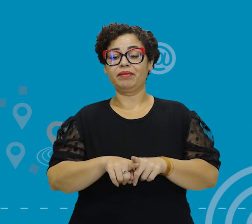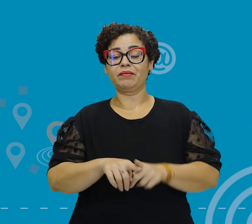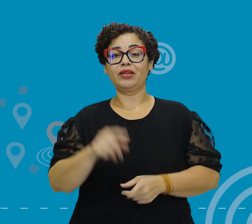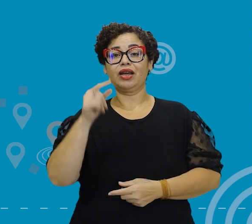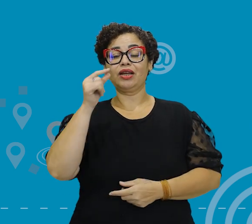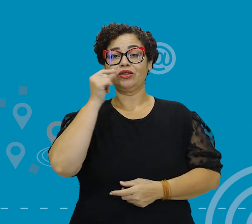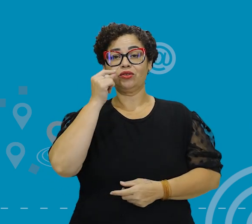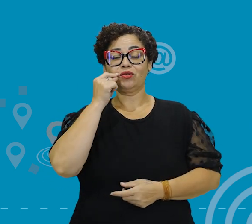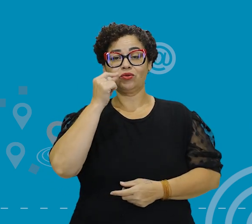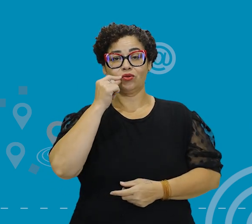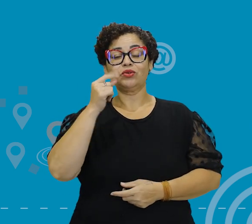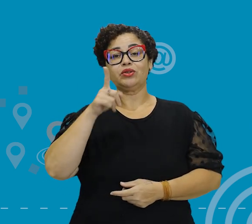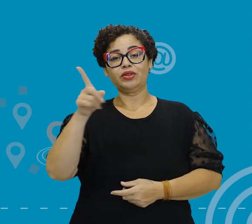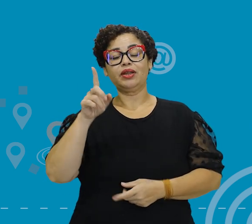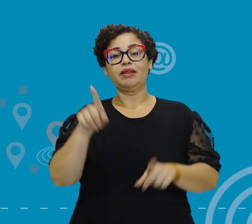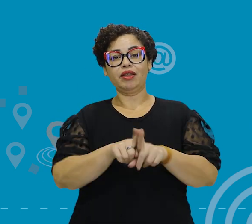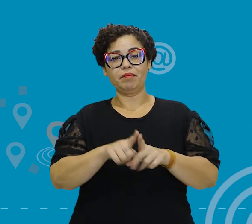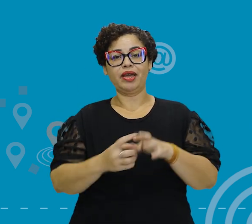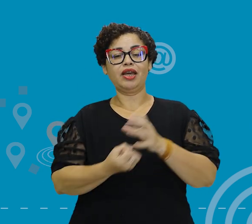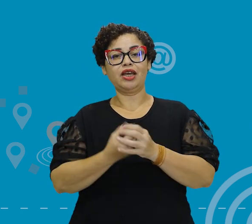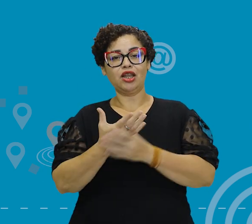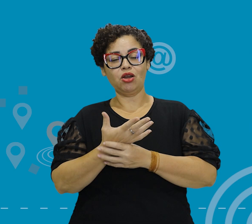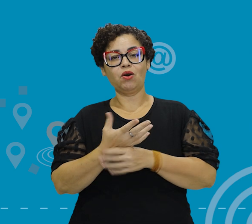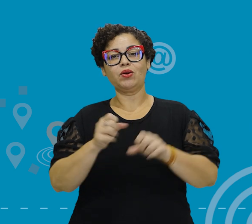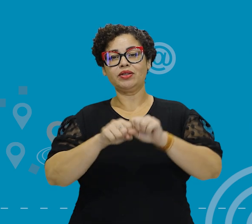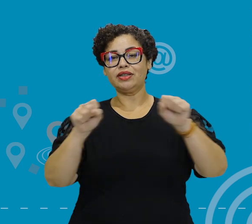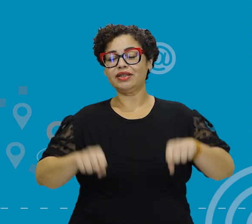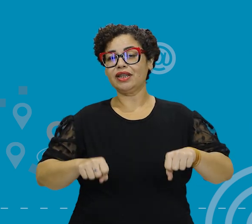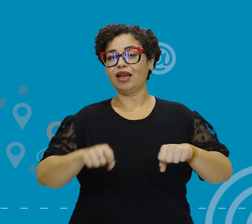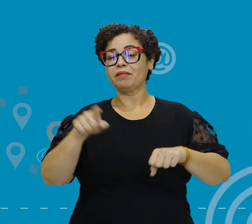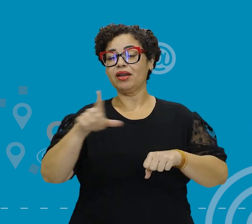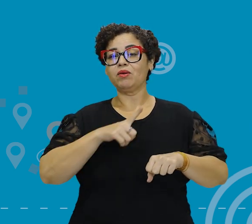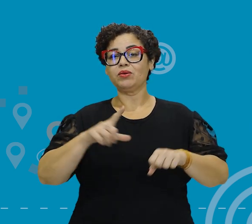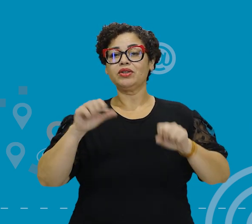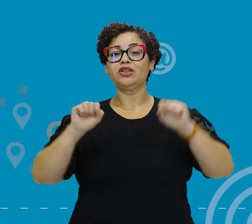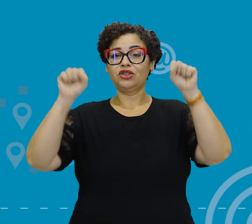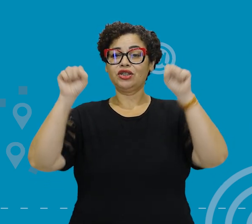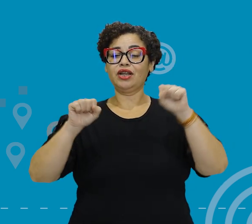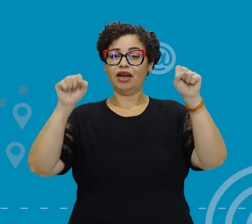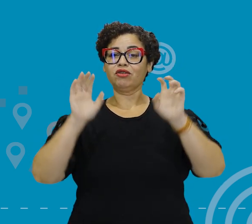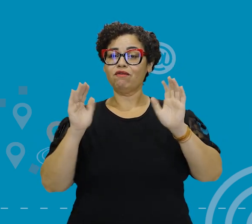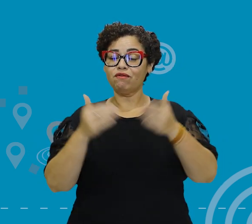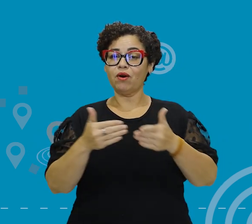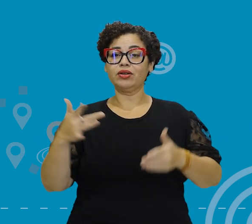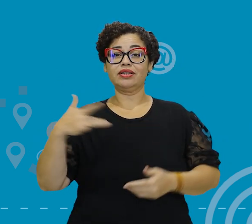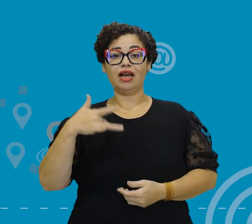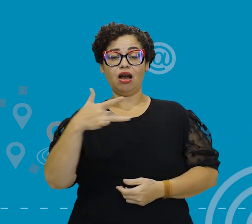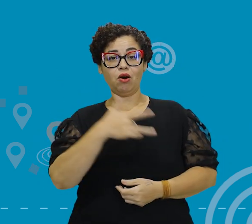Suécia, Per Henrik Ling também criou um sistema de ginástica que focava na